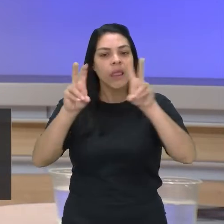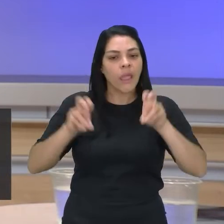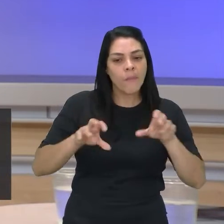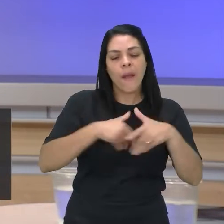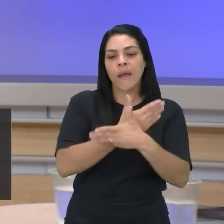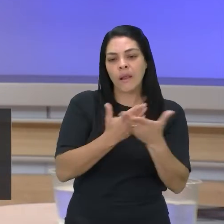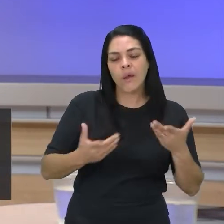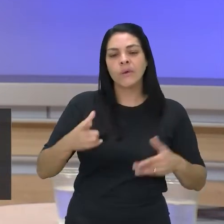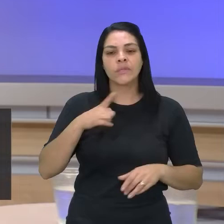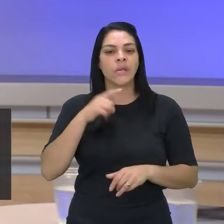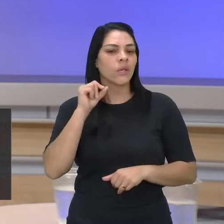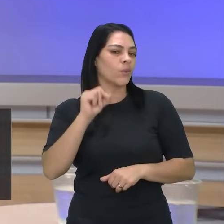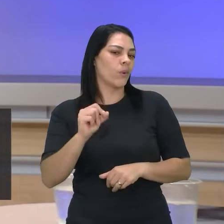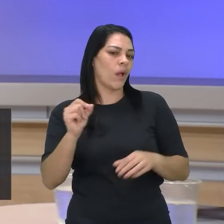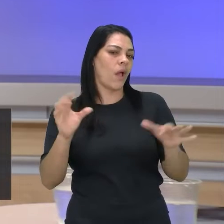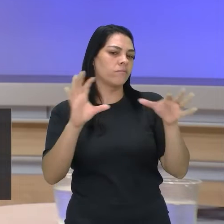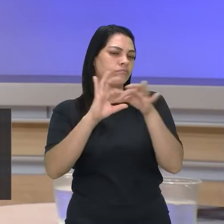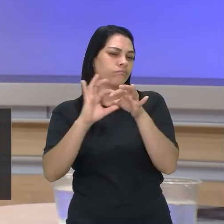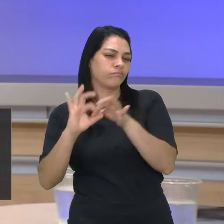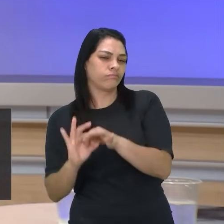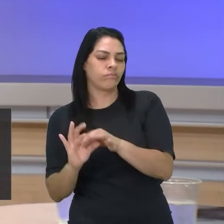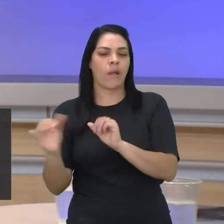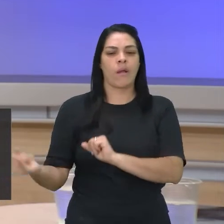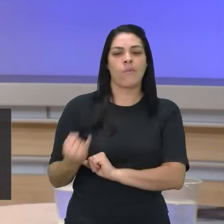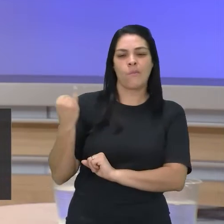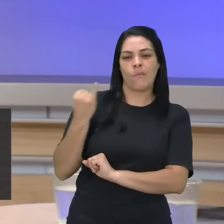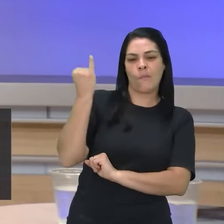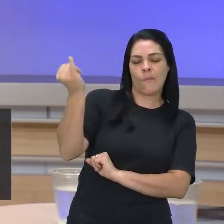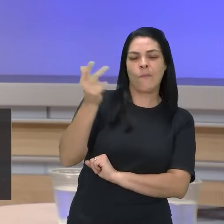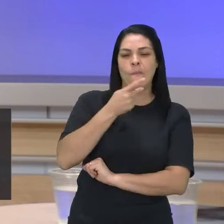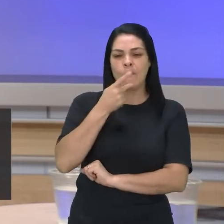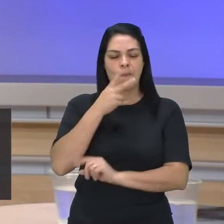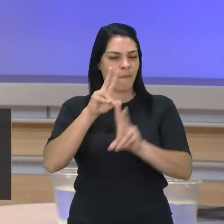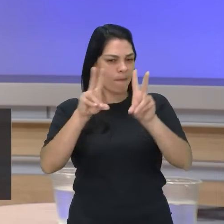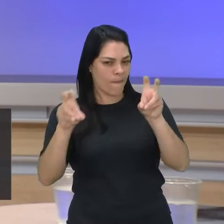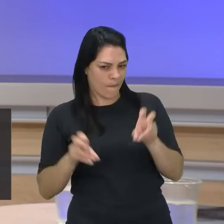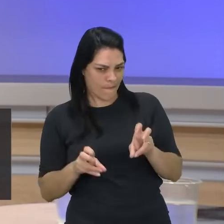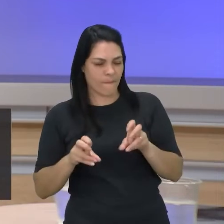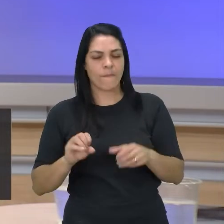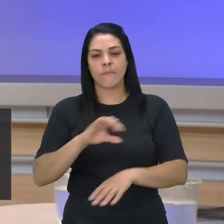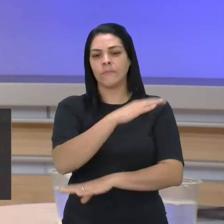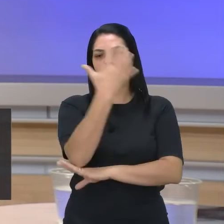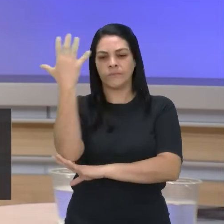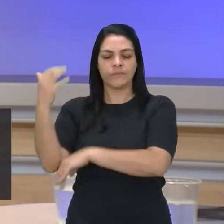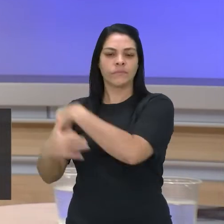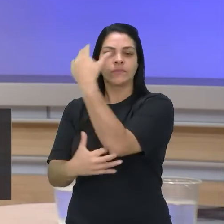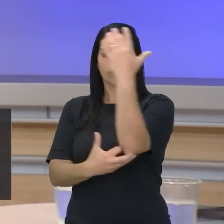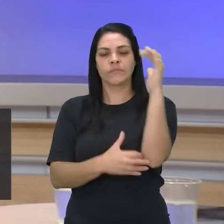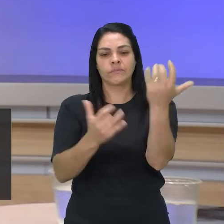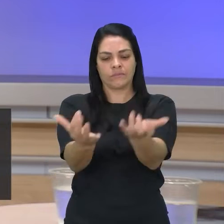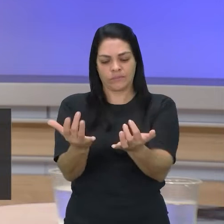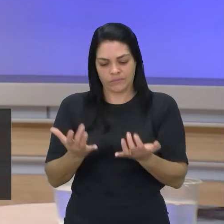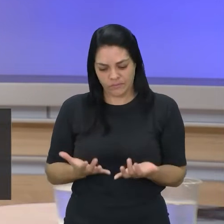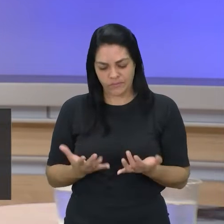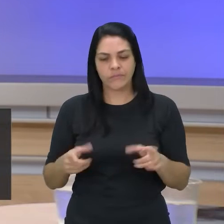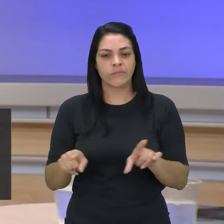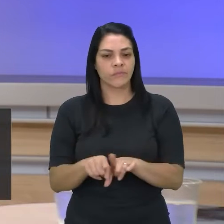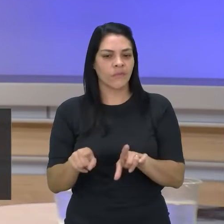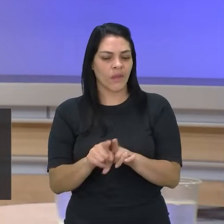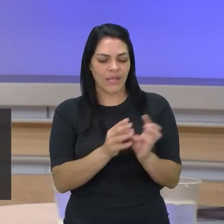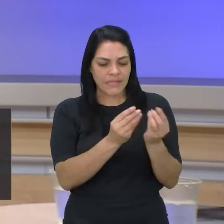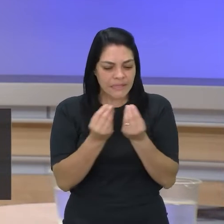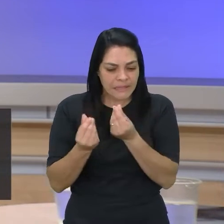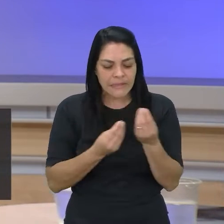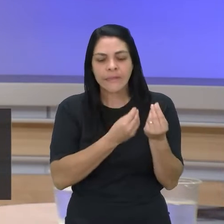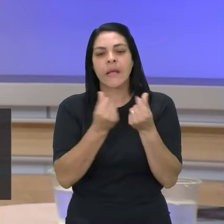gente elencou como sendo muito importantes para falar sobre restauração, sobre Mata Atlântica e para sensibilizar,